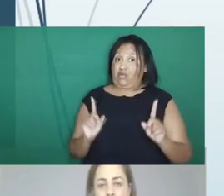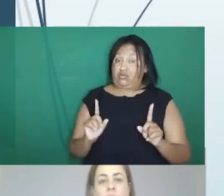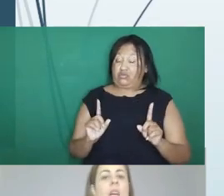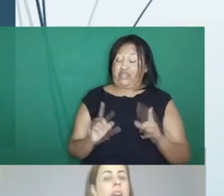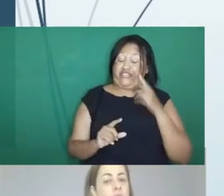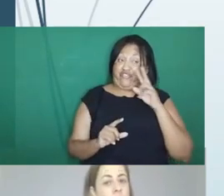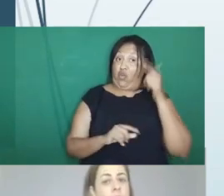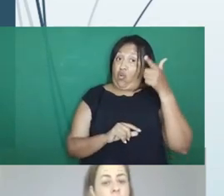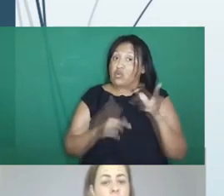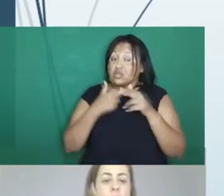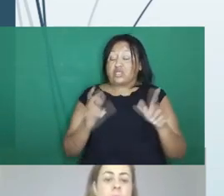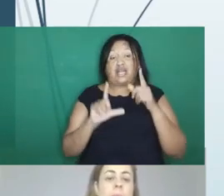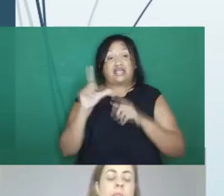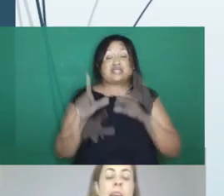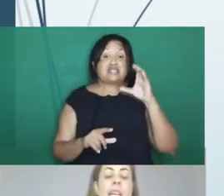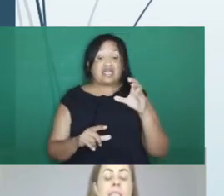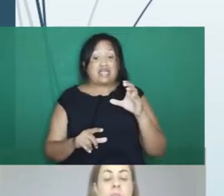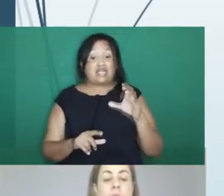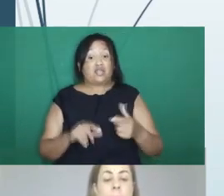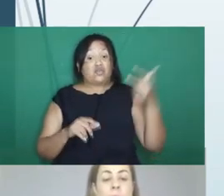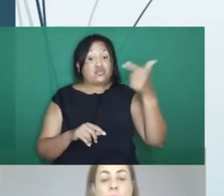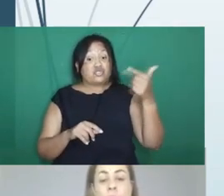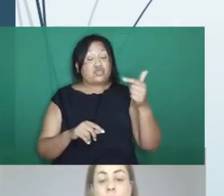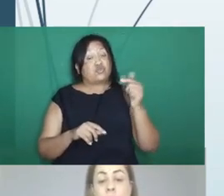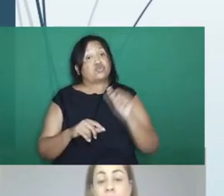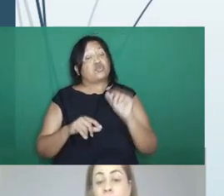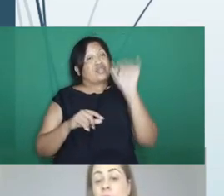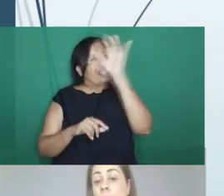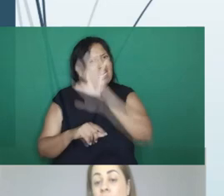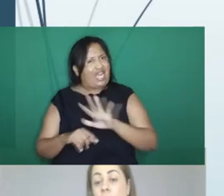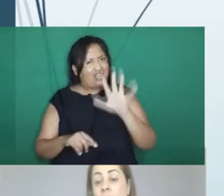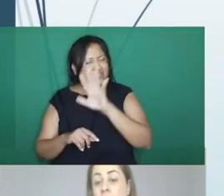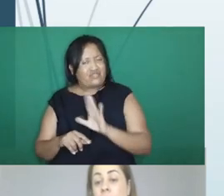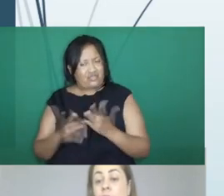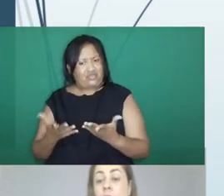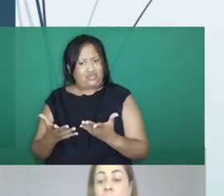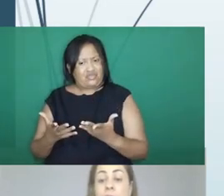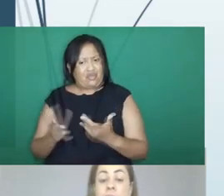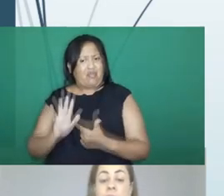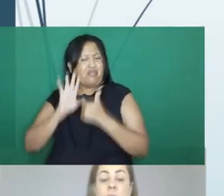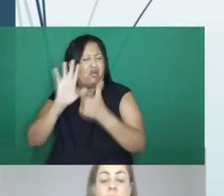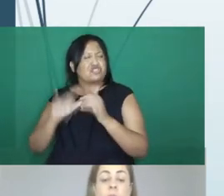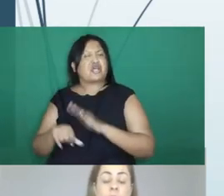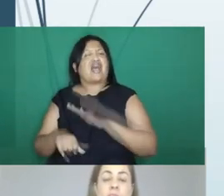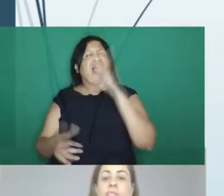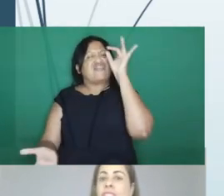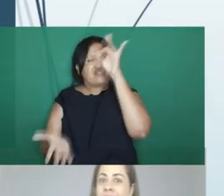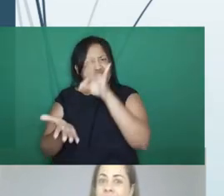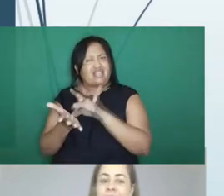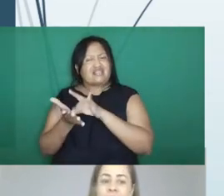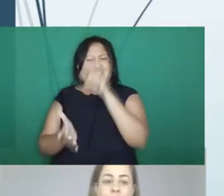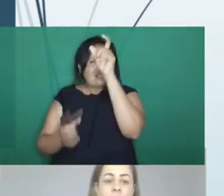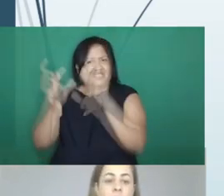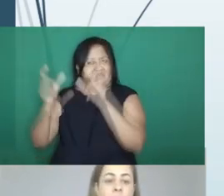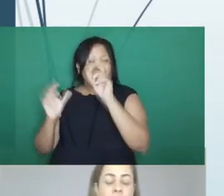no texto a gente viu outra coisa letra c o segundo gráfico ser mais representativo da realidade das pessoas autistas